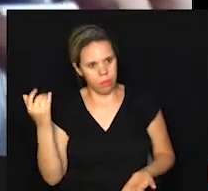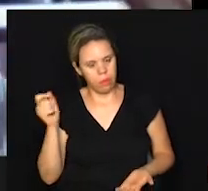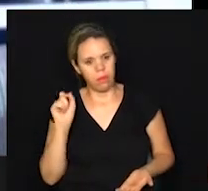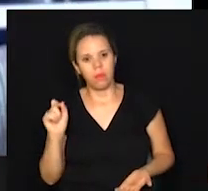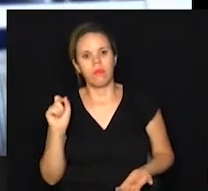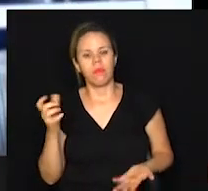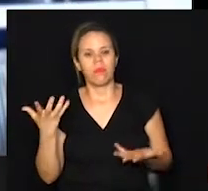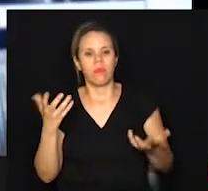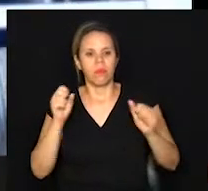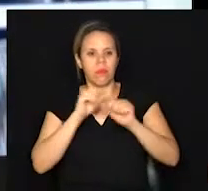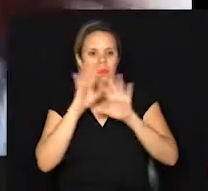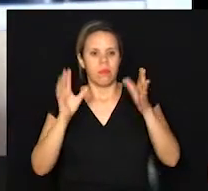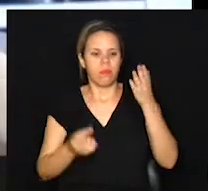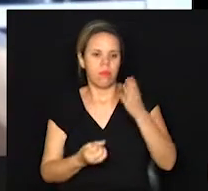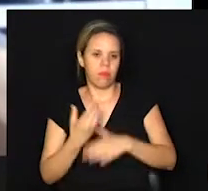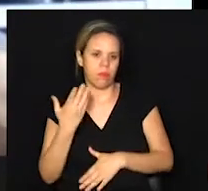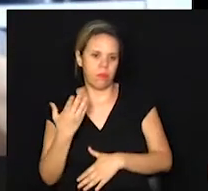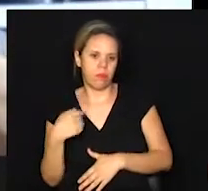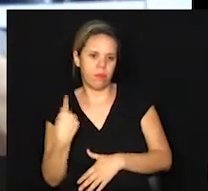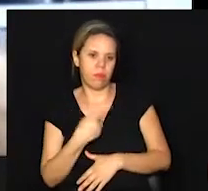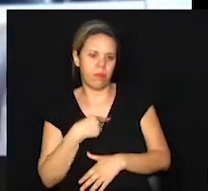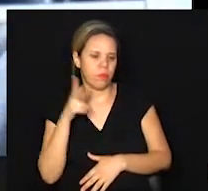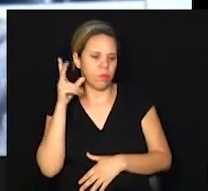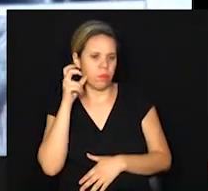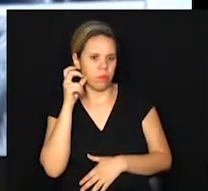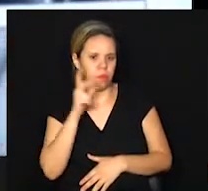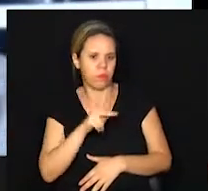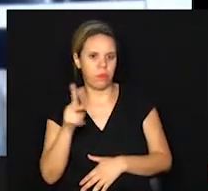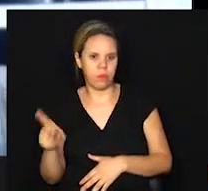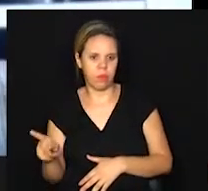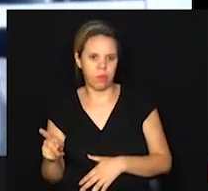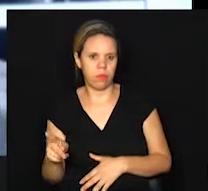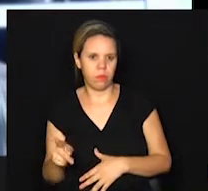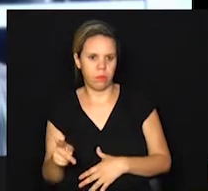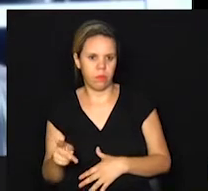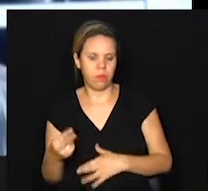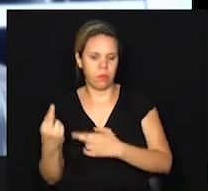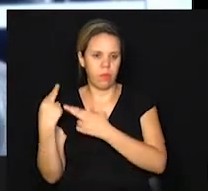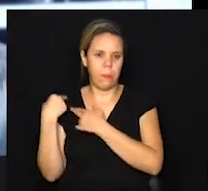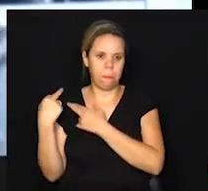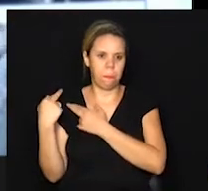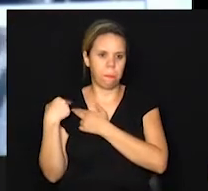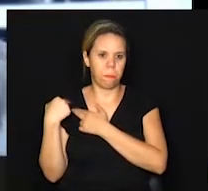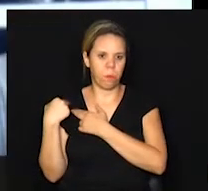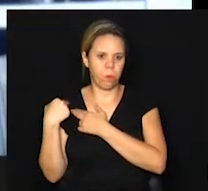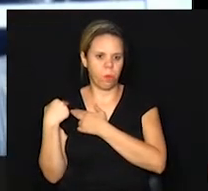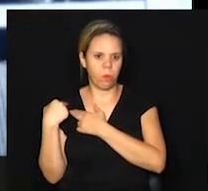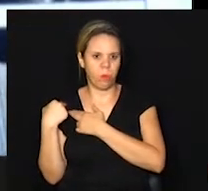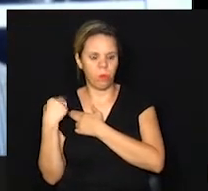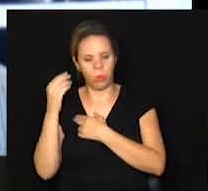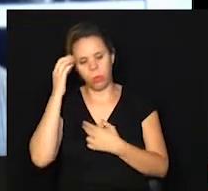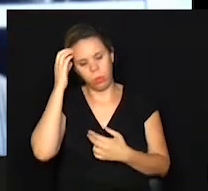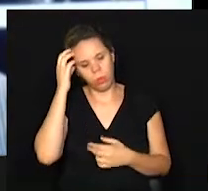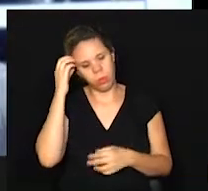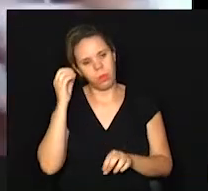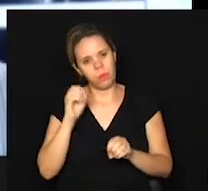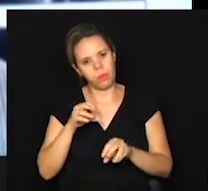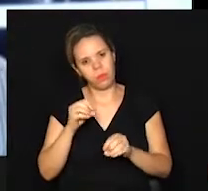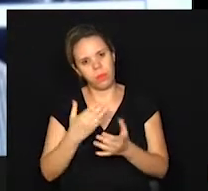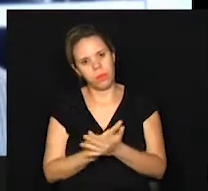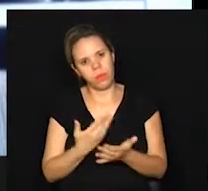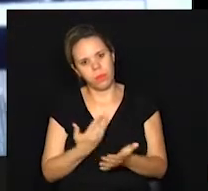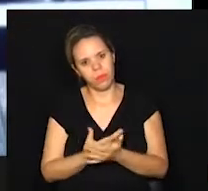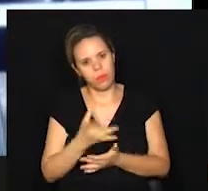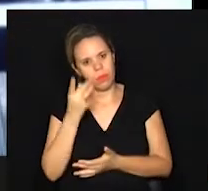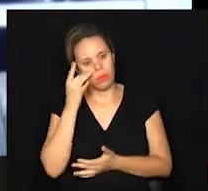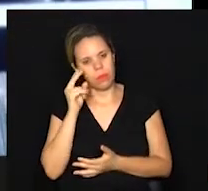quer esclarecer o que aconteceu, nos escutar enquanto professor que estava responsável por dar a aula e enfim,